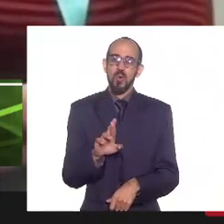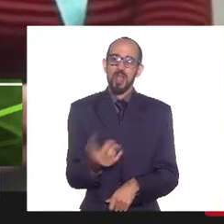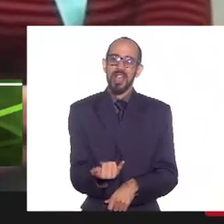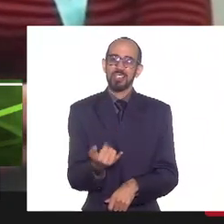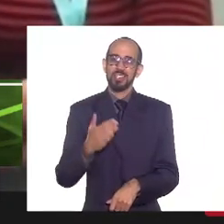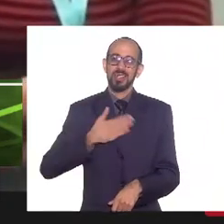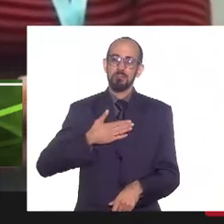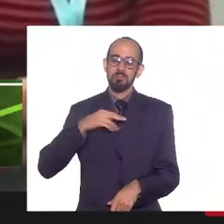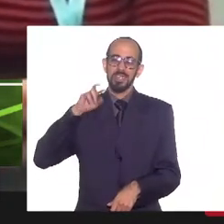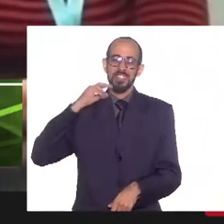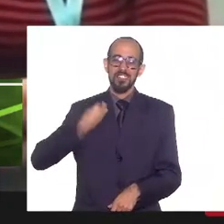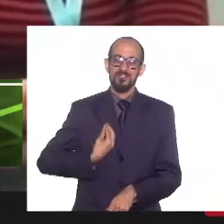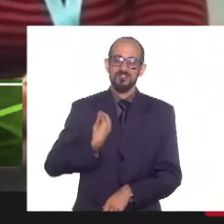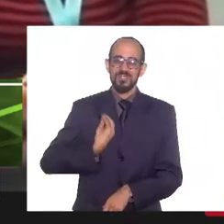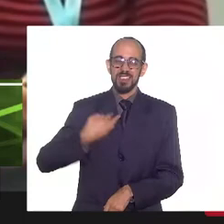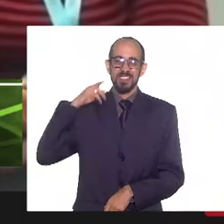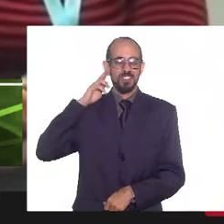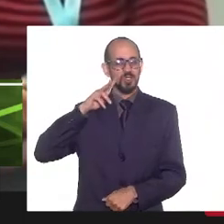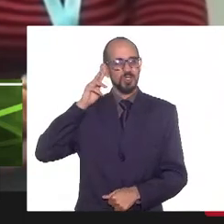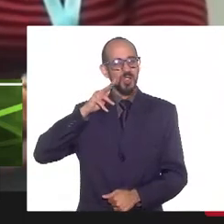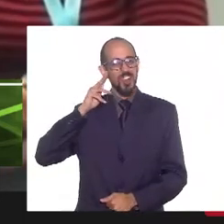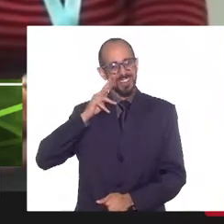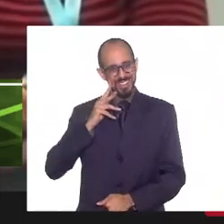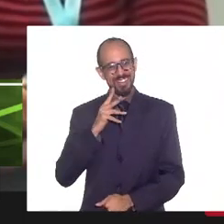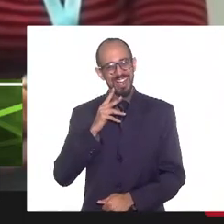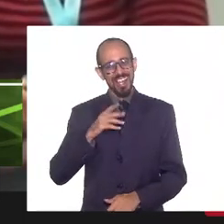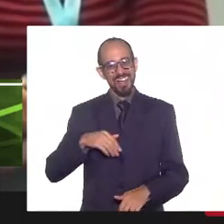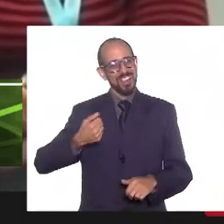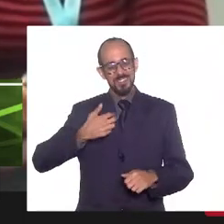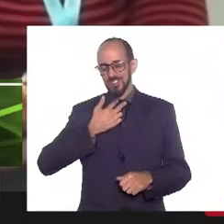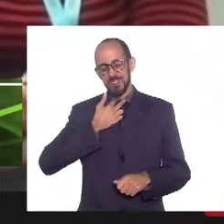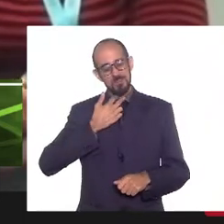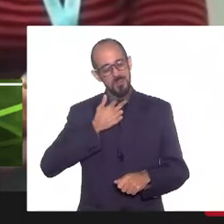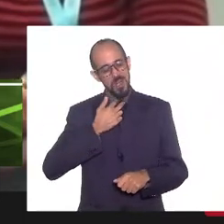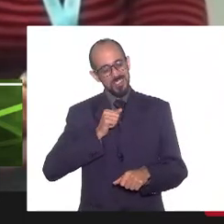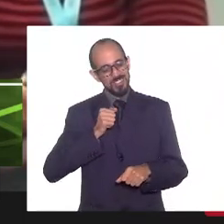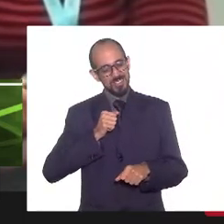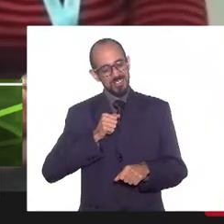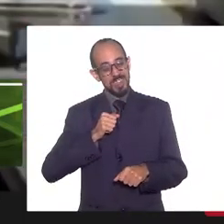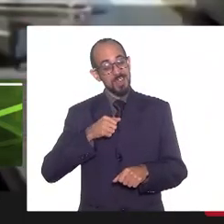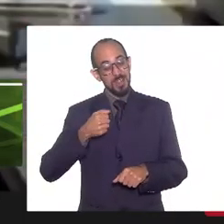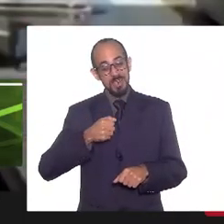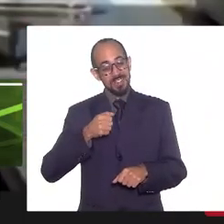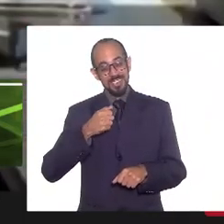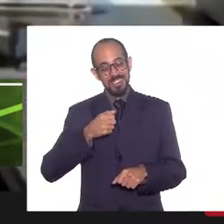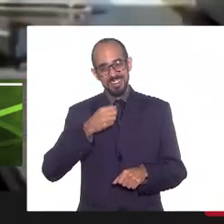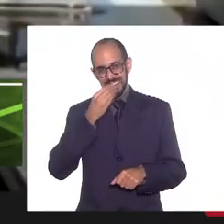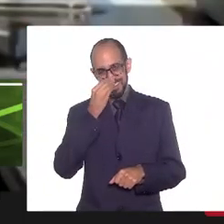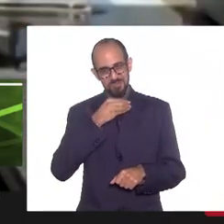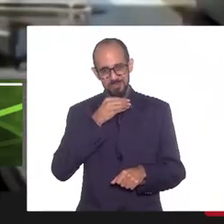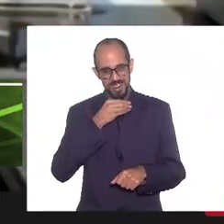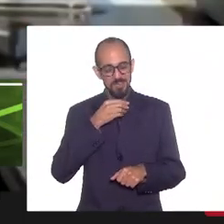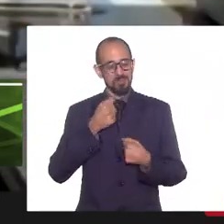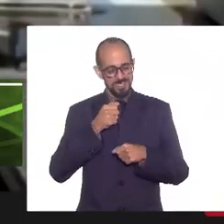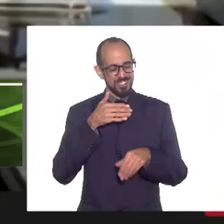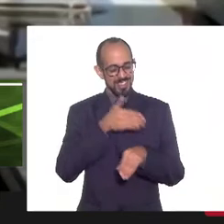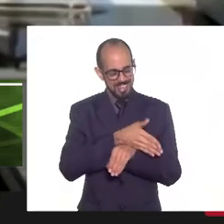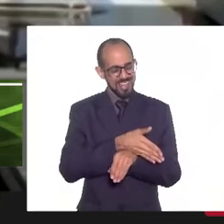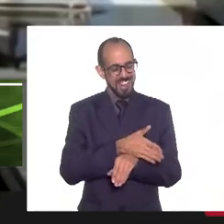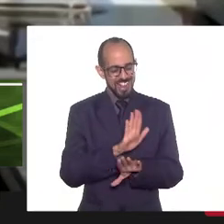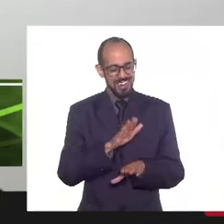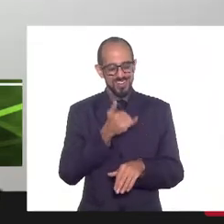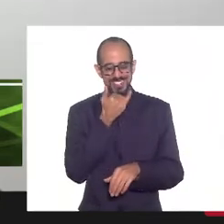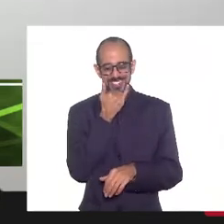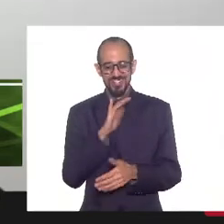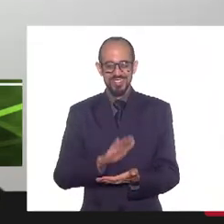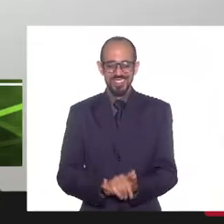e a gente quer caminhar junto com vocês. Eu não poderia deixar de fazer esse registro. Que alegria. Uma honra. Uma honra e uma alegria.